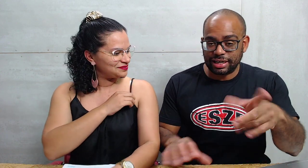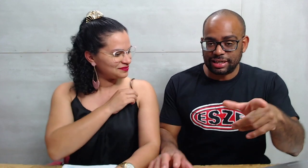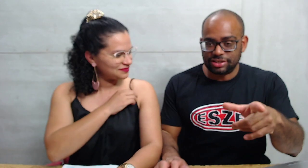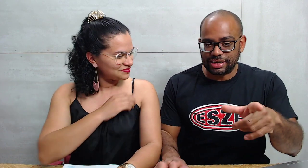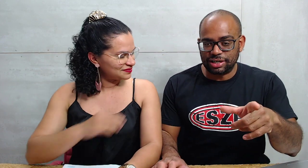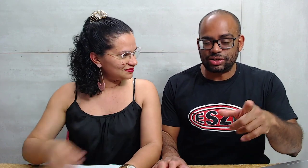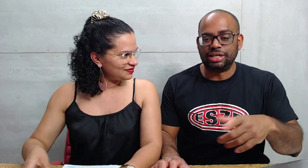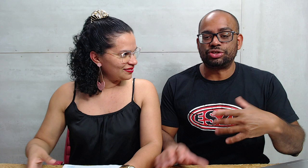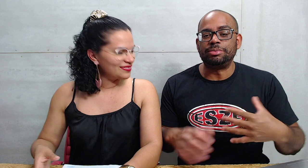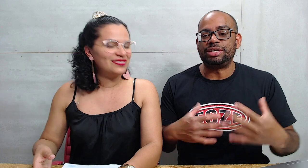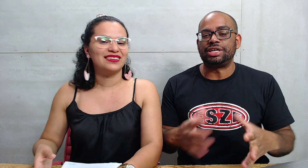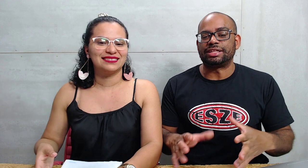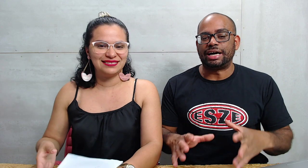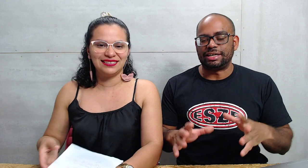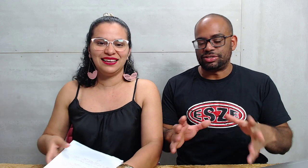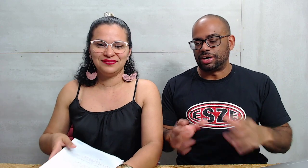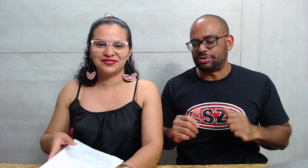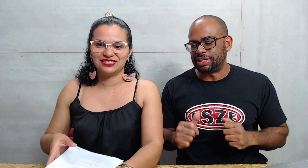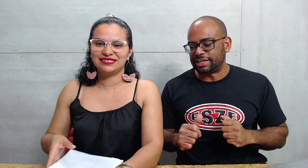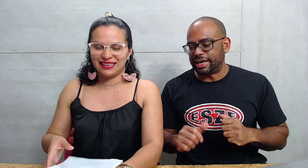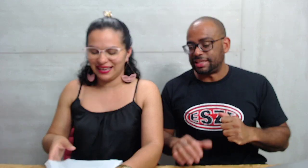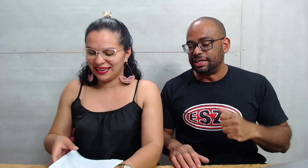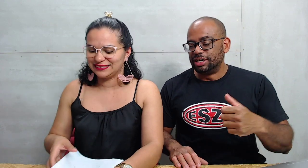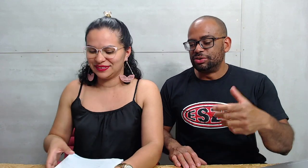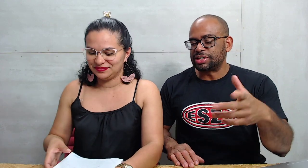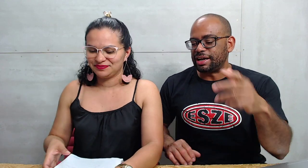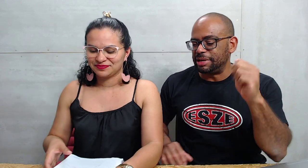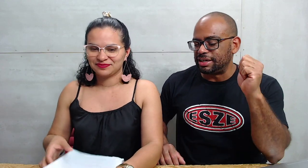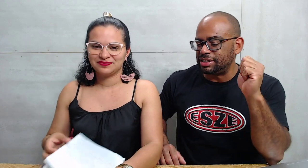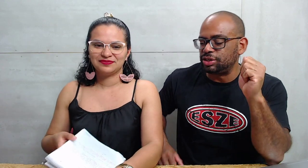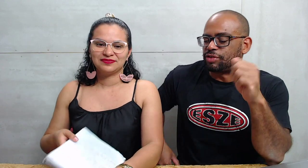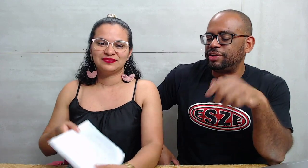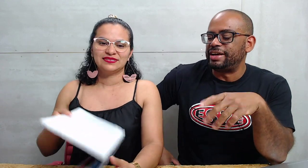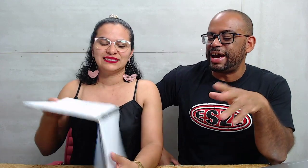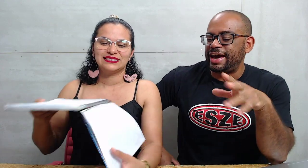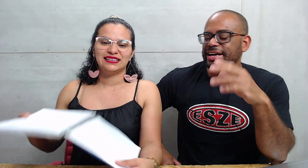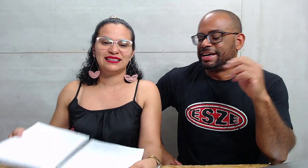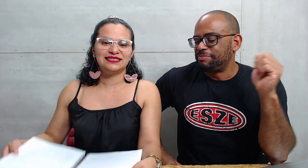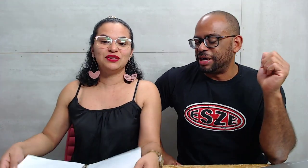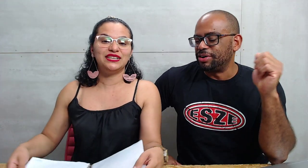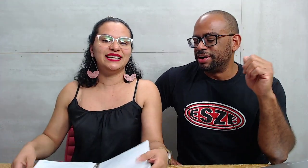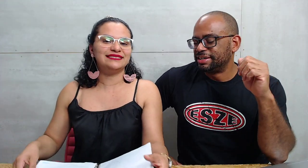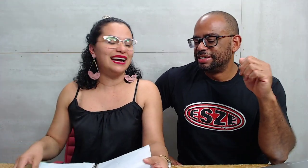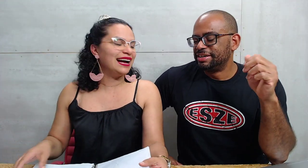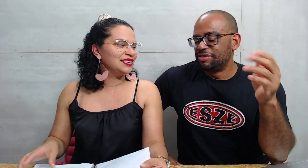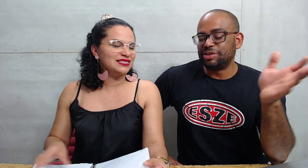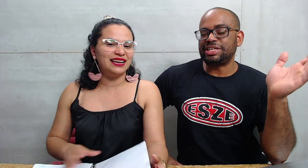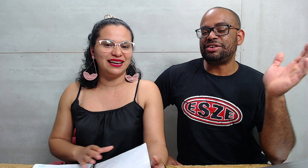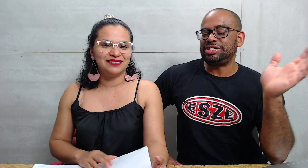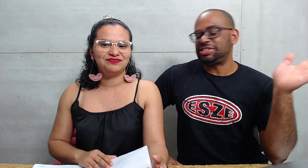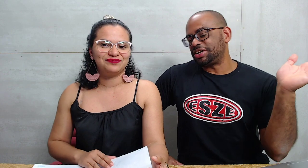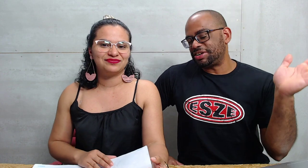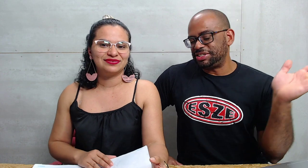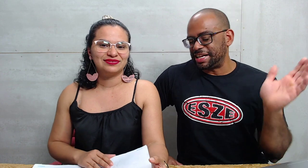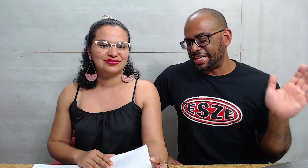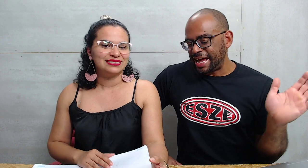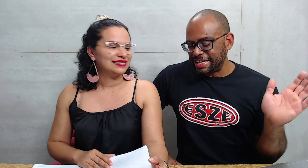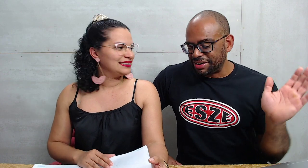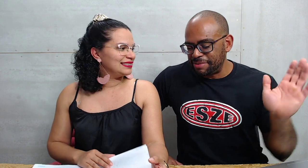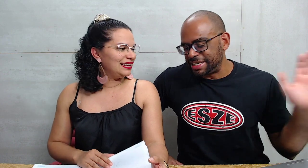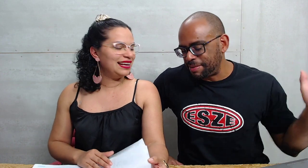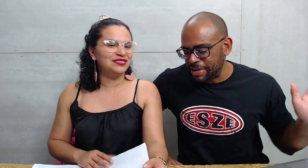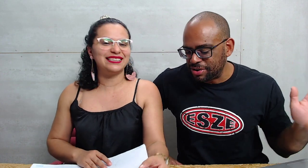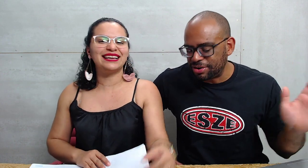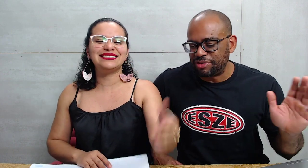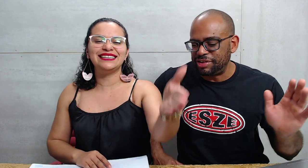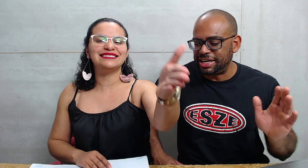o que ele quis dizer ali é o seguinte: como ele tinha histórico de atleta. Os caras meteram esse louco falando, que são pegou. Sedentários. Você né? não tinha histórico de atleta?